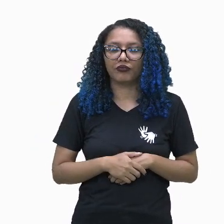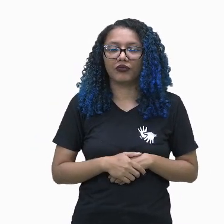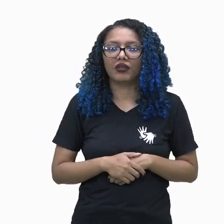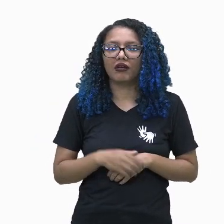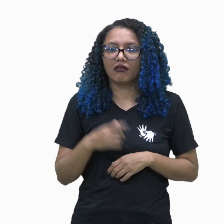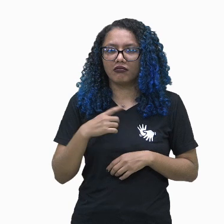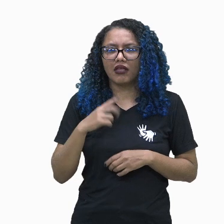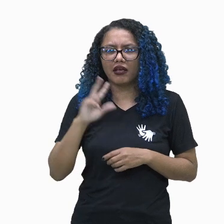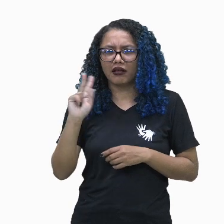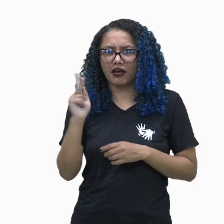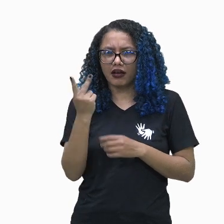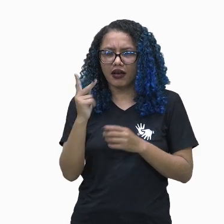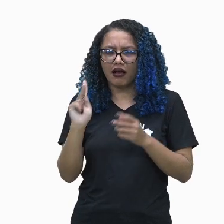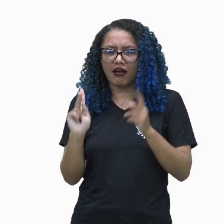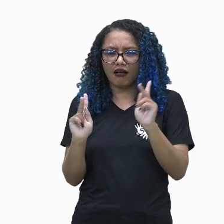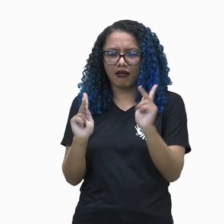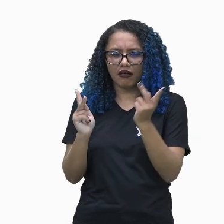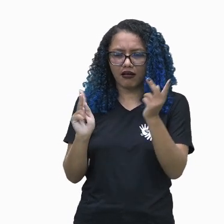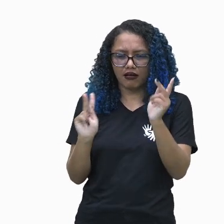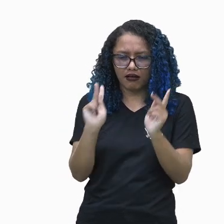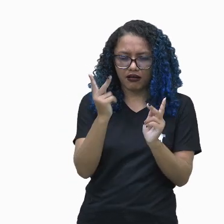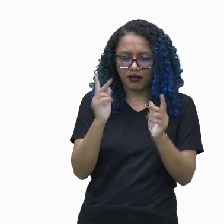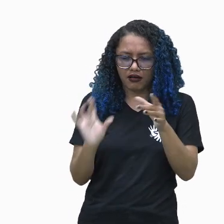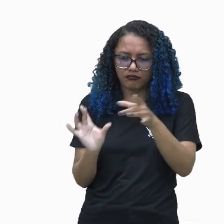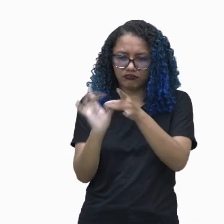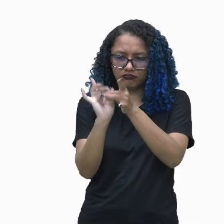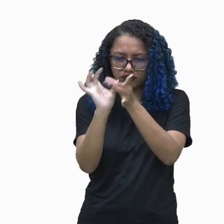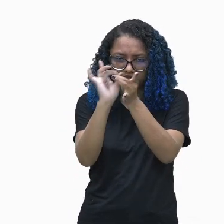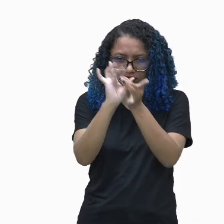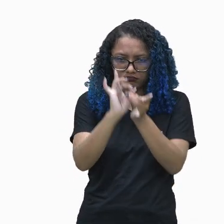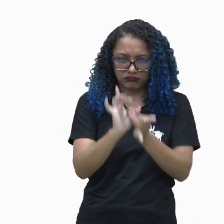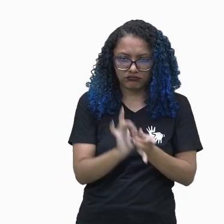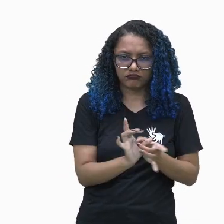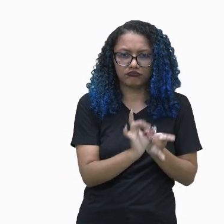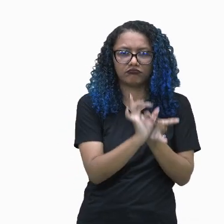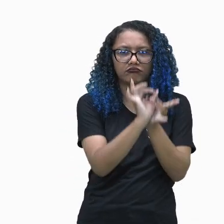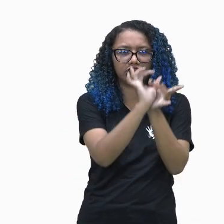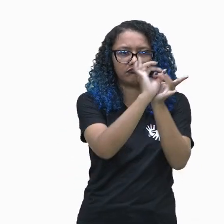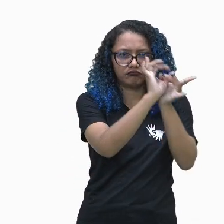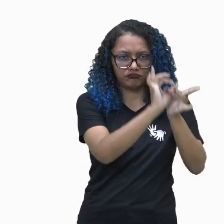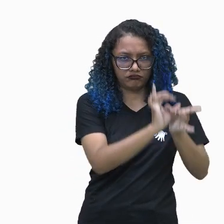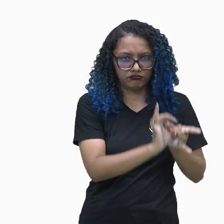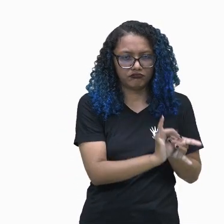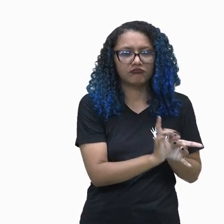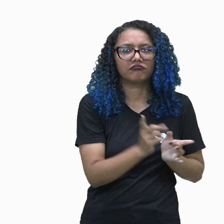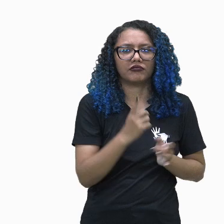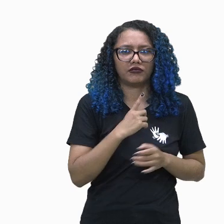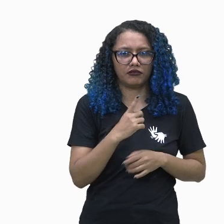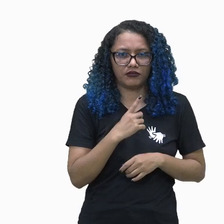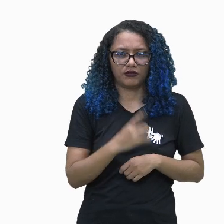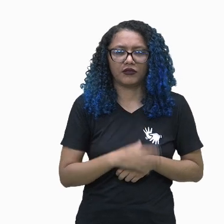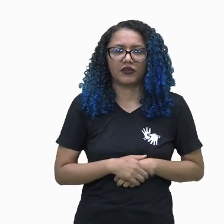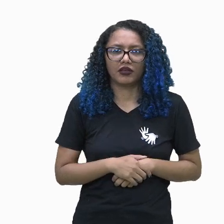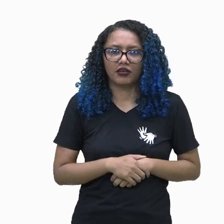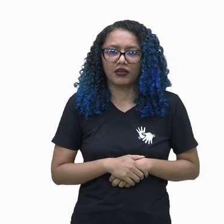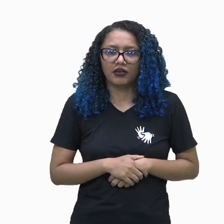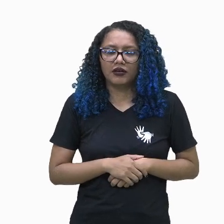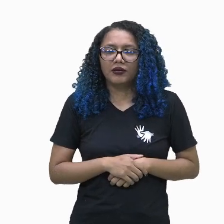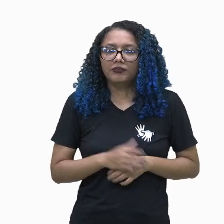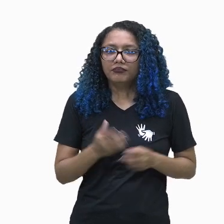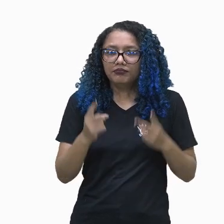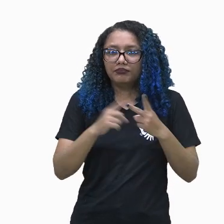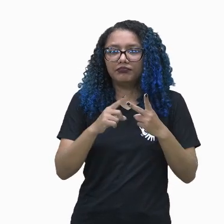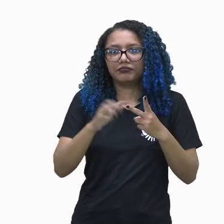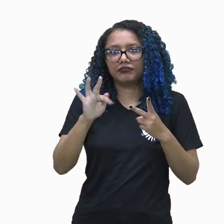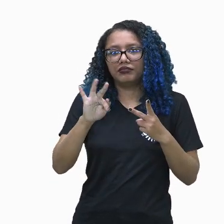de hidrogênio entre aminoácidos ao longo da cadeia. E a folha B, né,